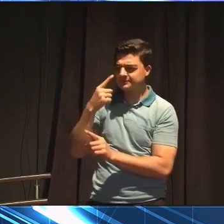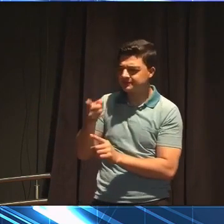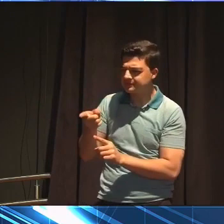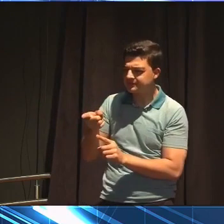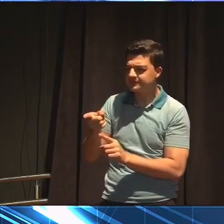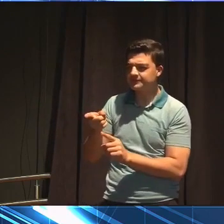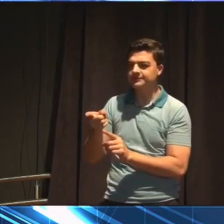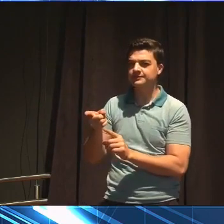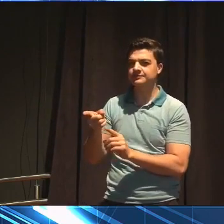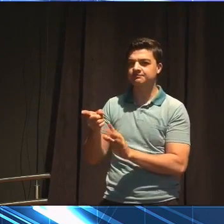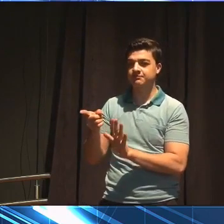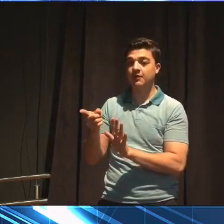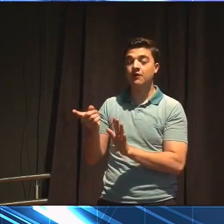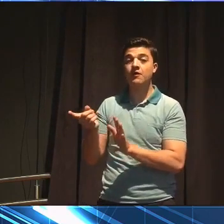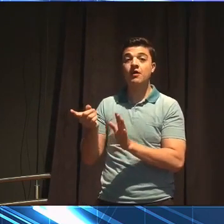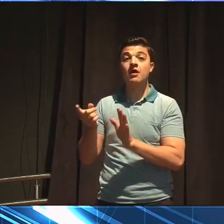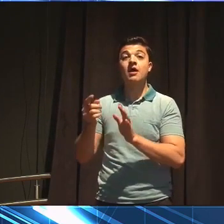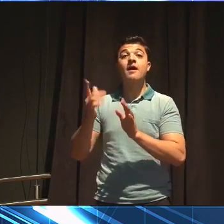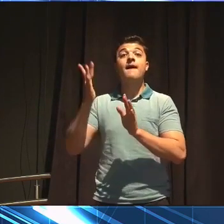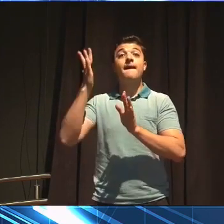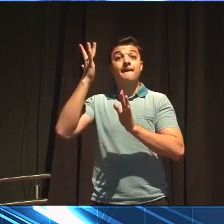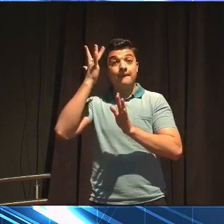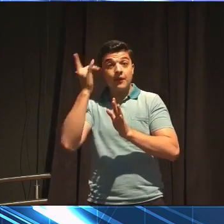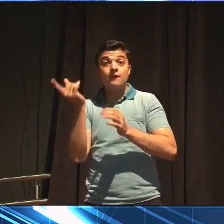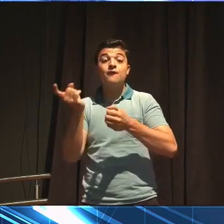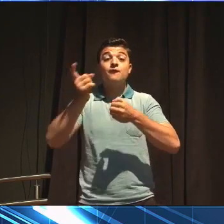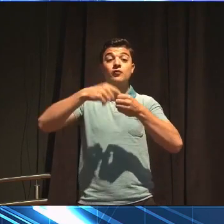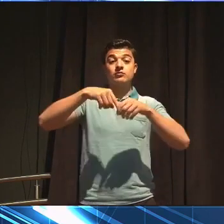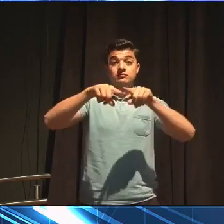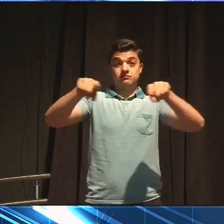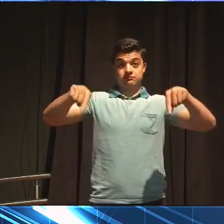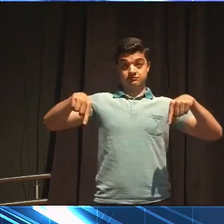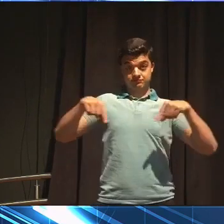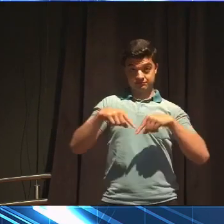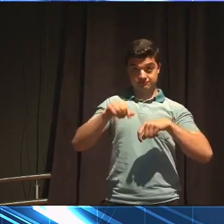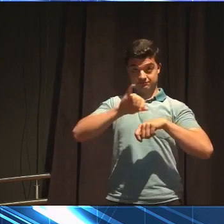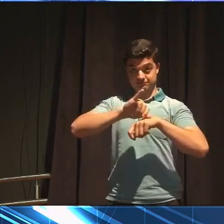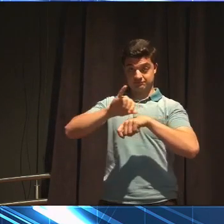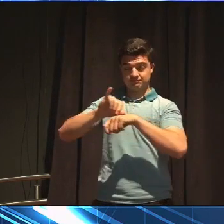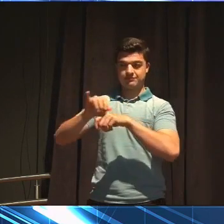elas tinham morrido porque os fungos tinham